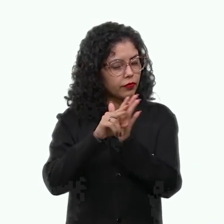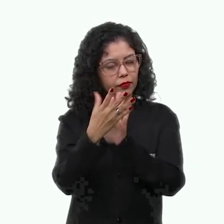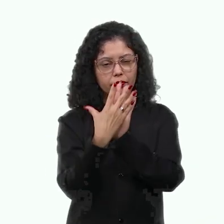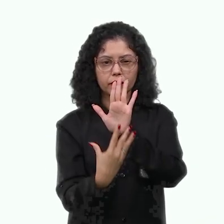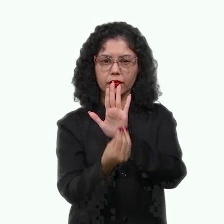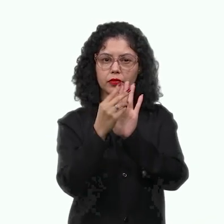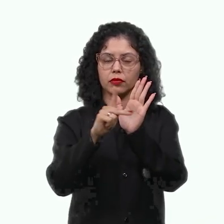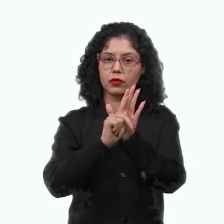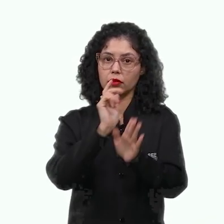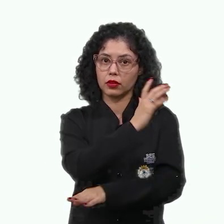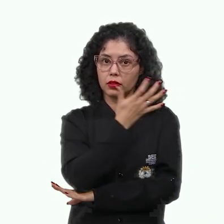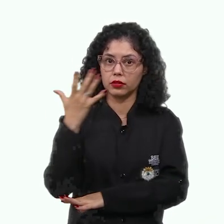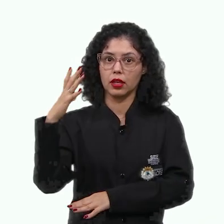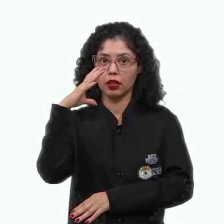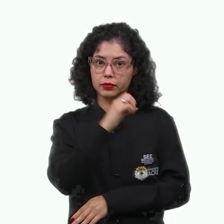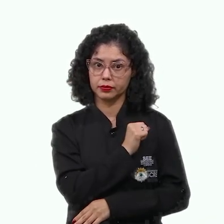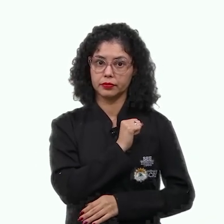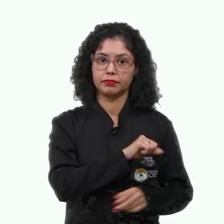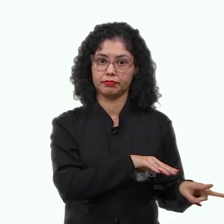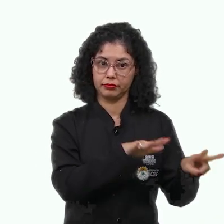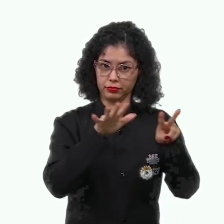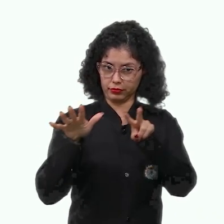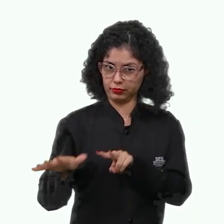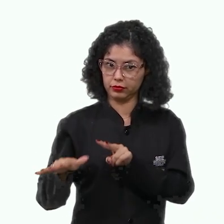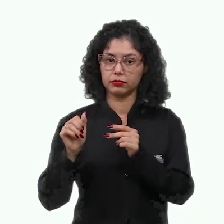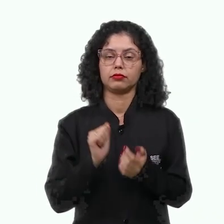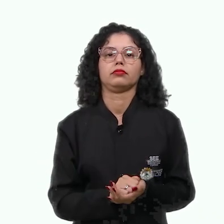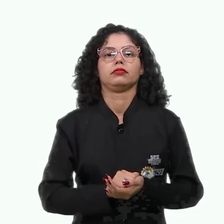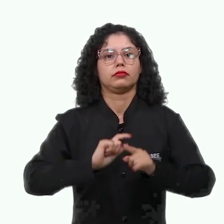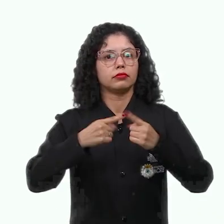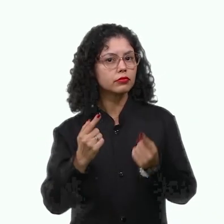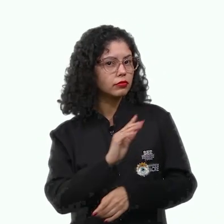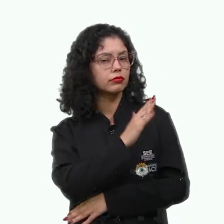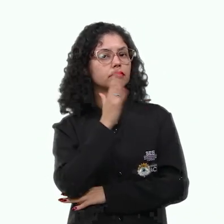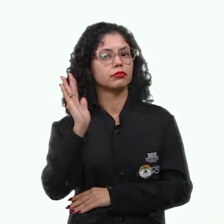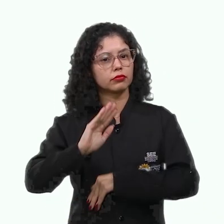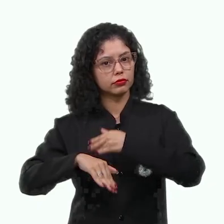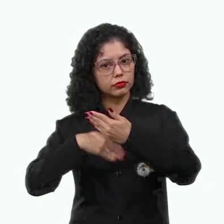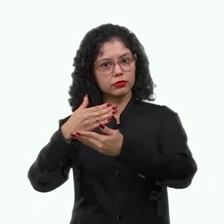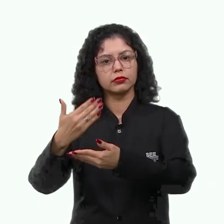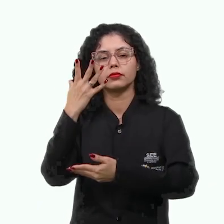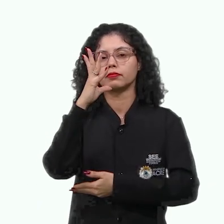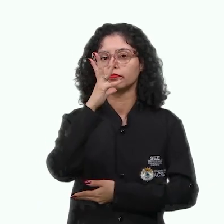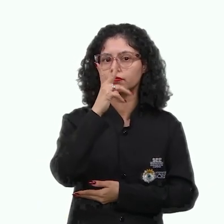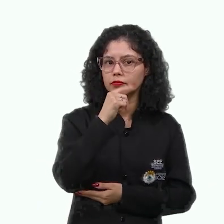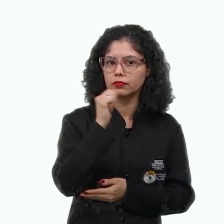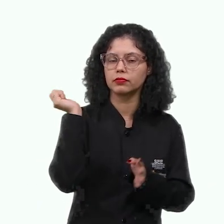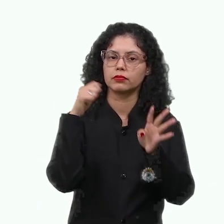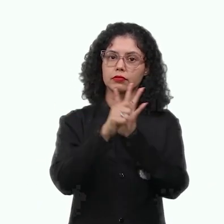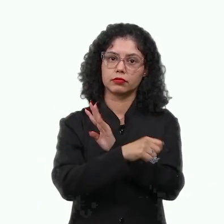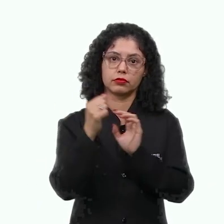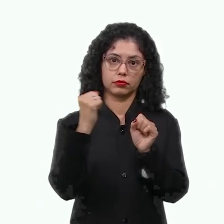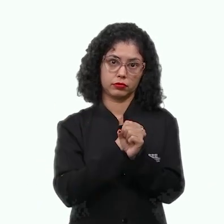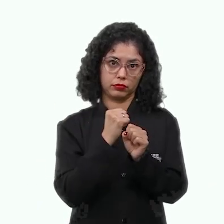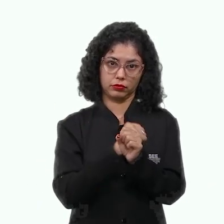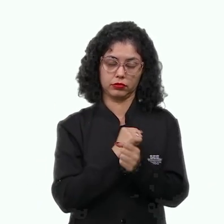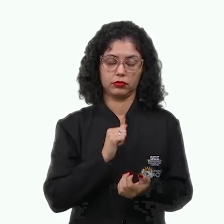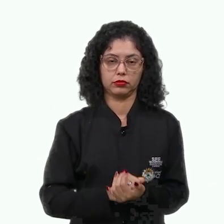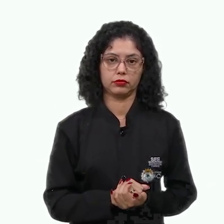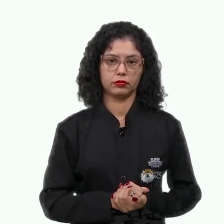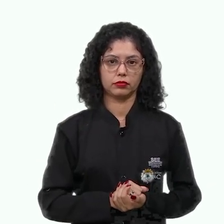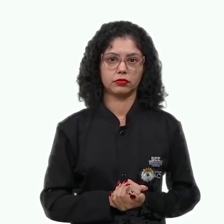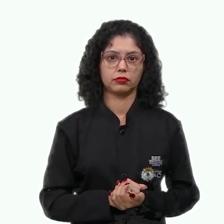clonar uma planta em questão de semanas, enquanto na natureza o processo demoraria meses ou